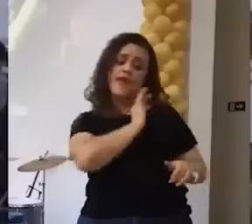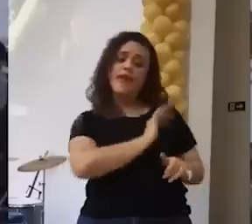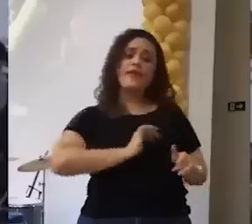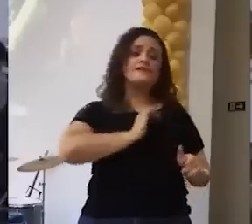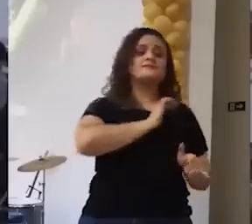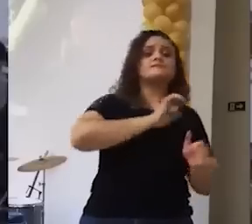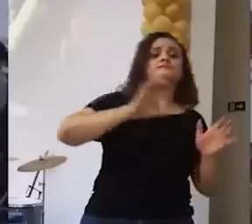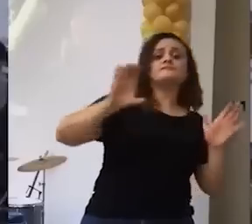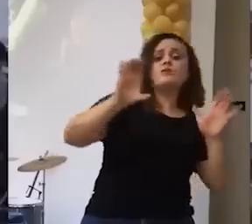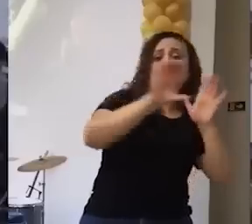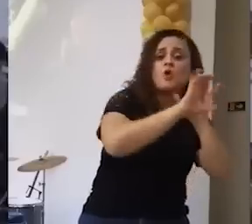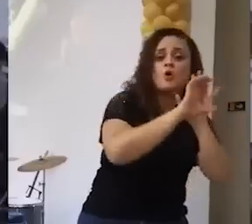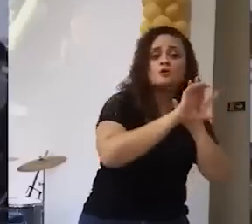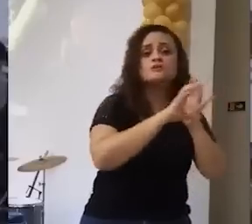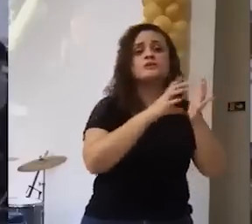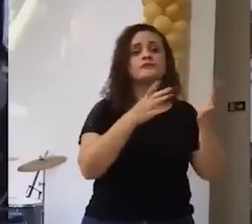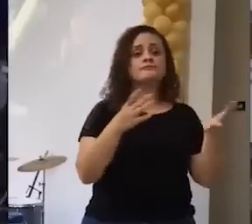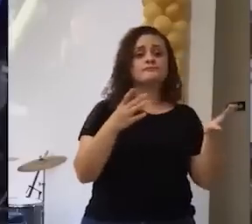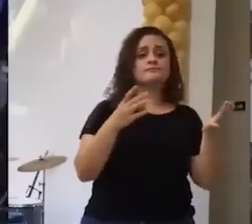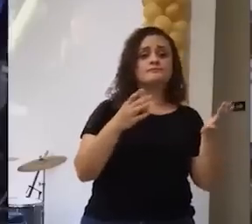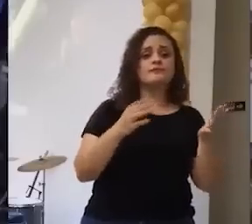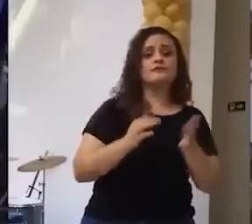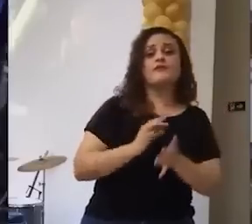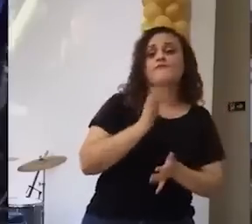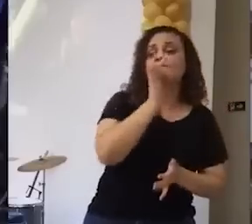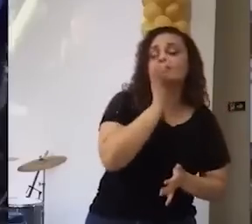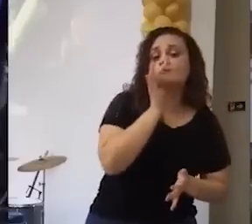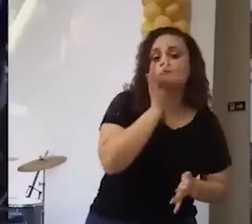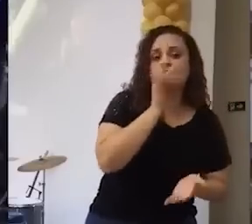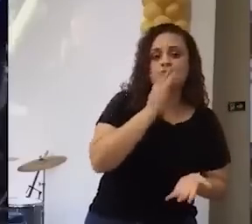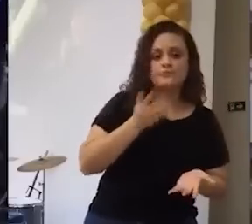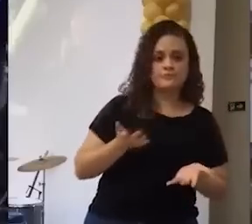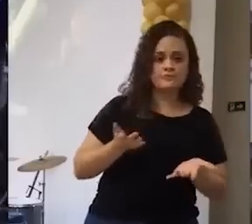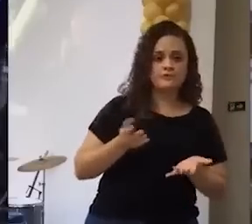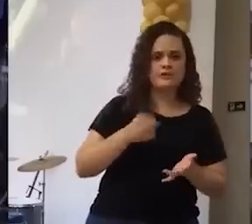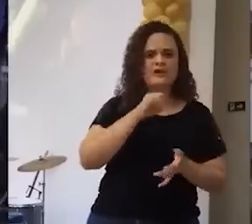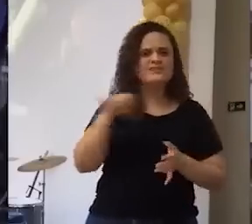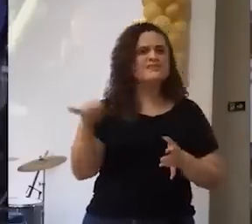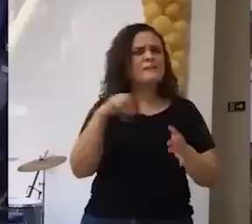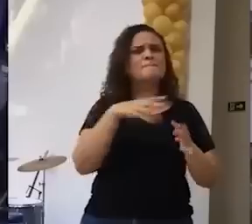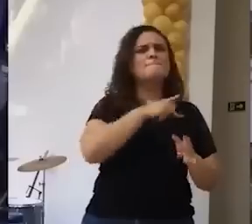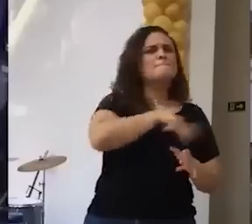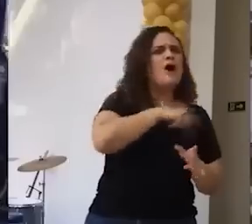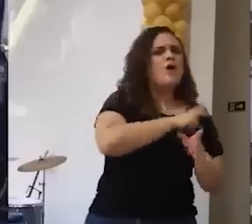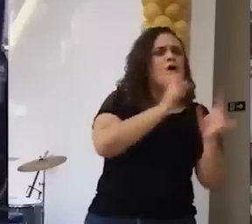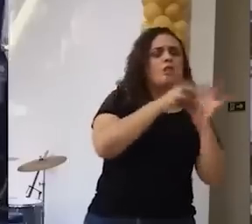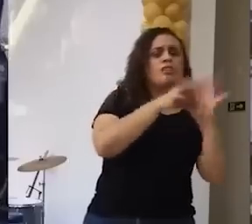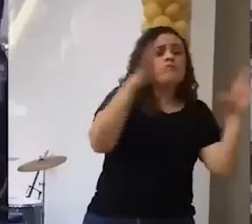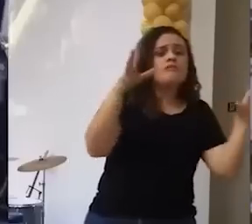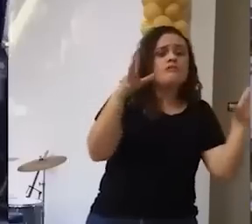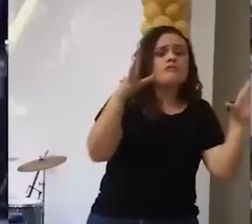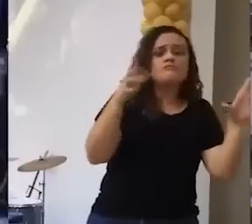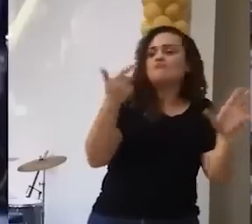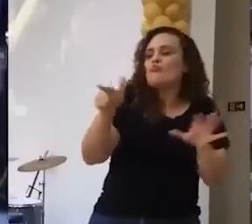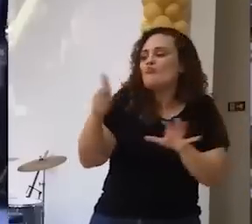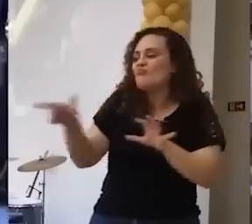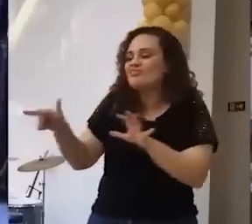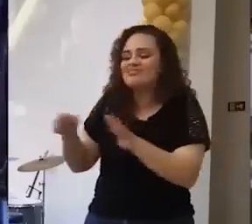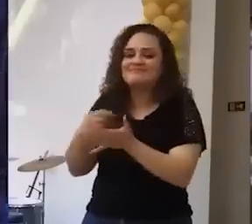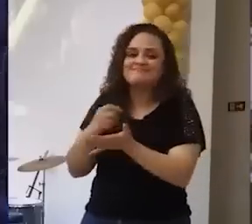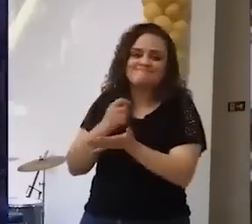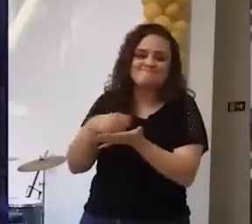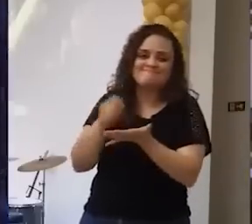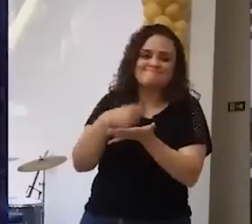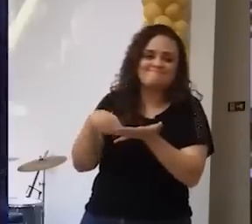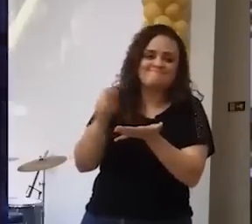Filemão. Se Paulo estivesse solto, talvez nós não teríamos essas joias da nossa Bíblia. Então entenda uma coisa,